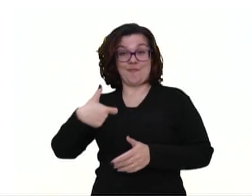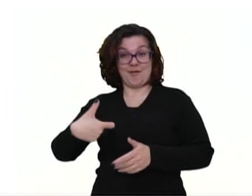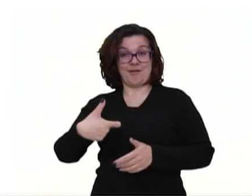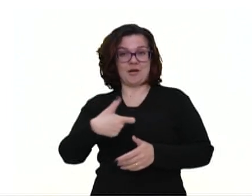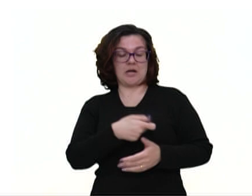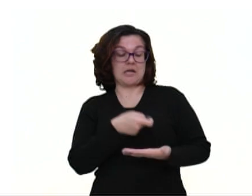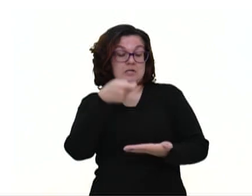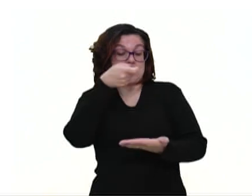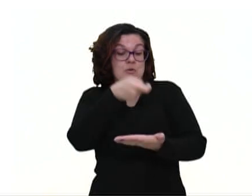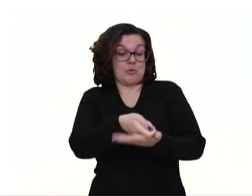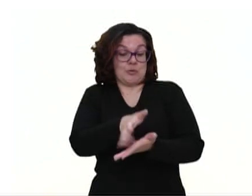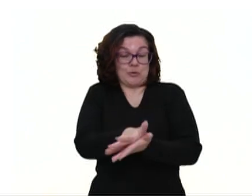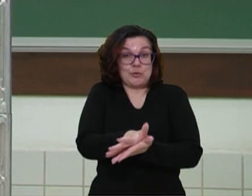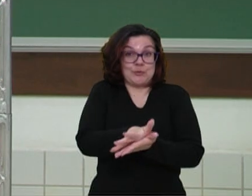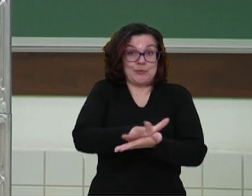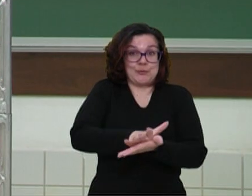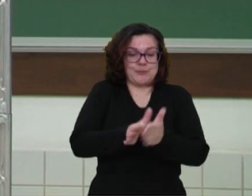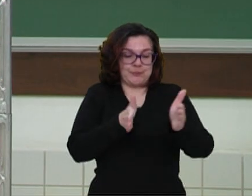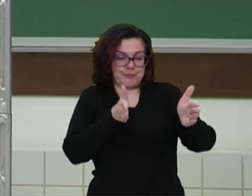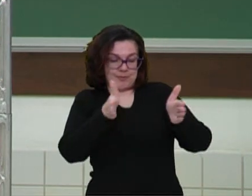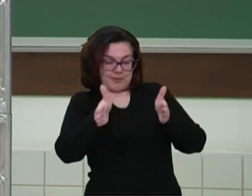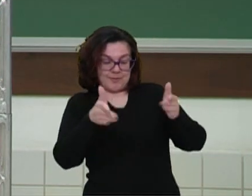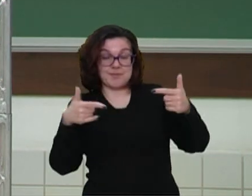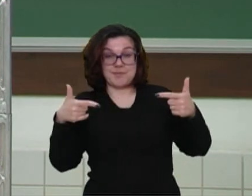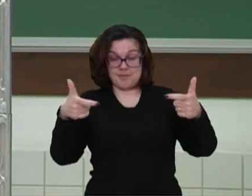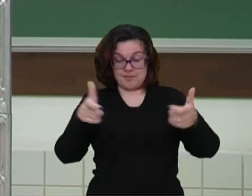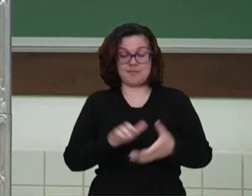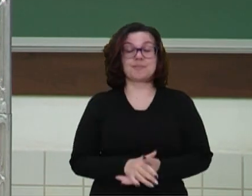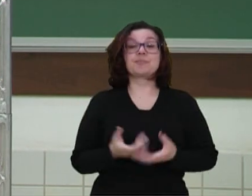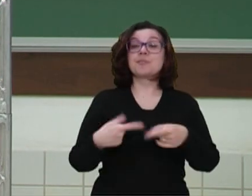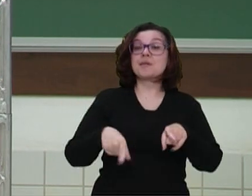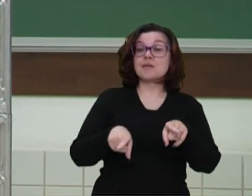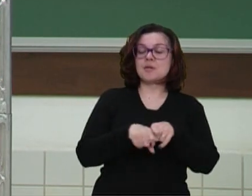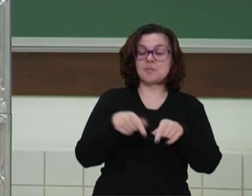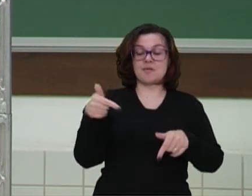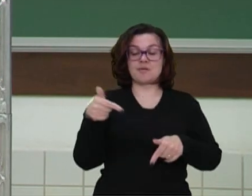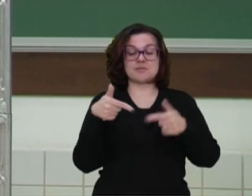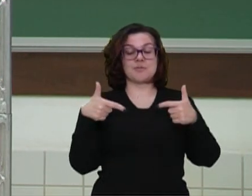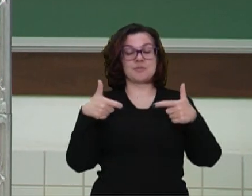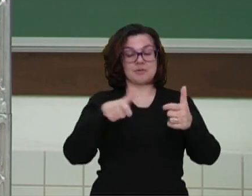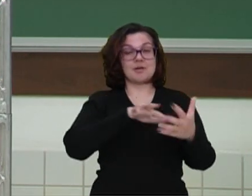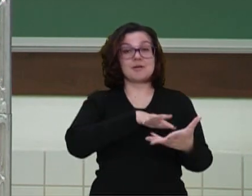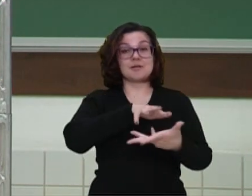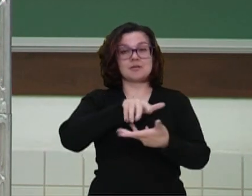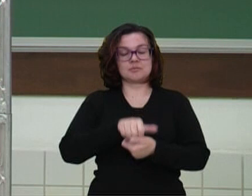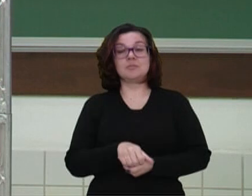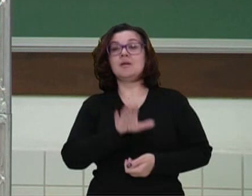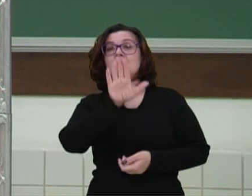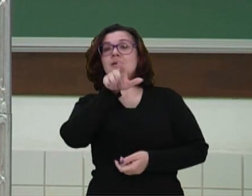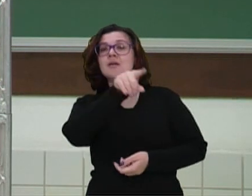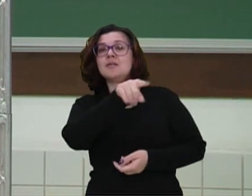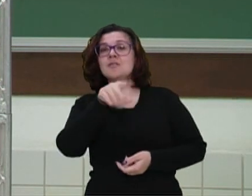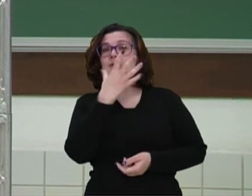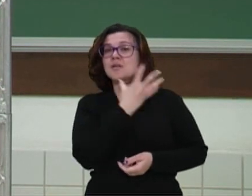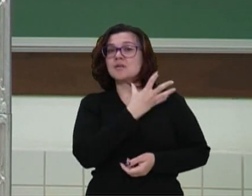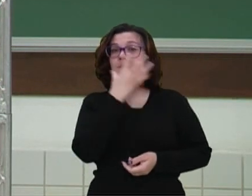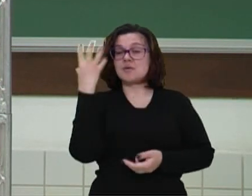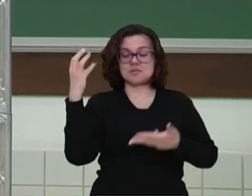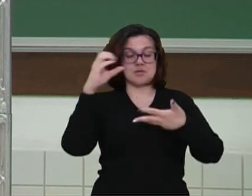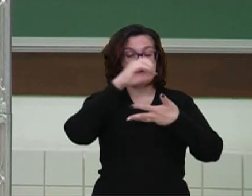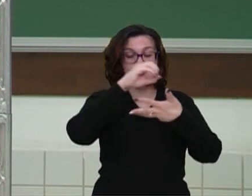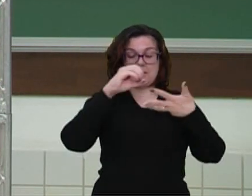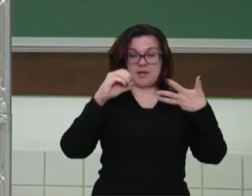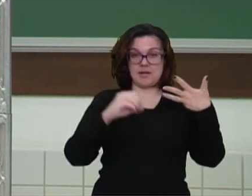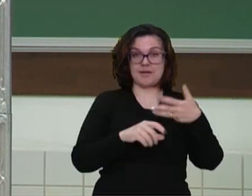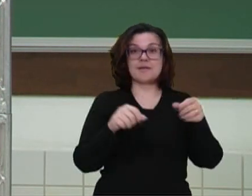os totalitarismos característicos do entreguerras e a Segunda Guerra Mundial. E não se esqueça, o Enem não é uma coisa